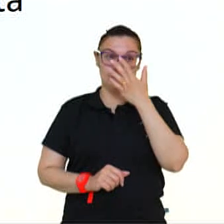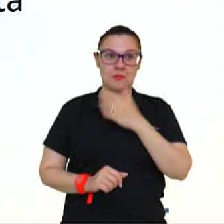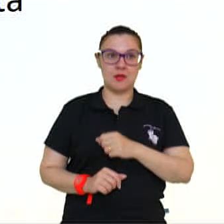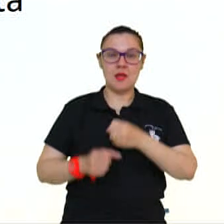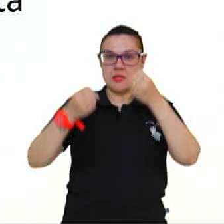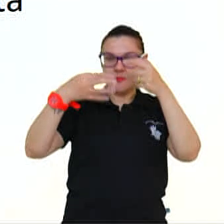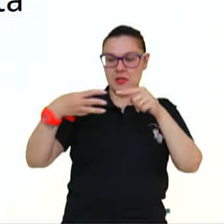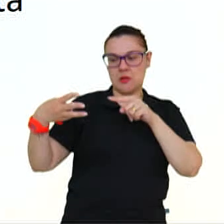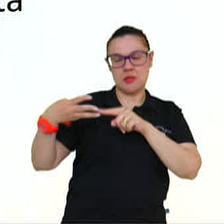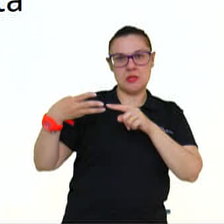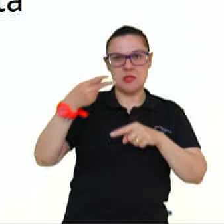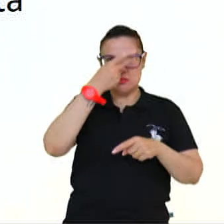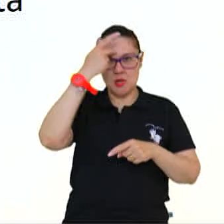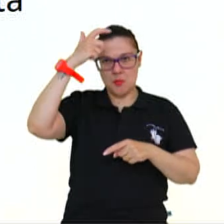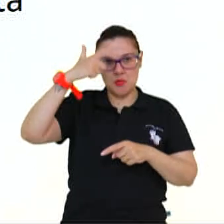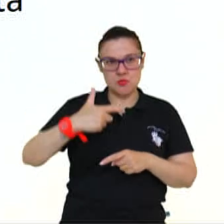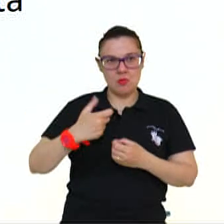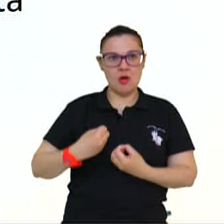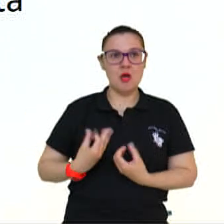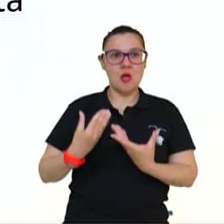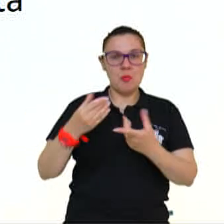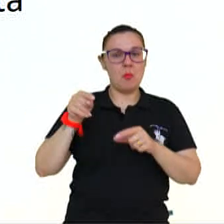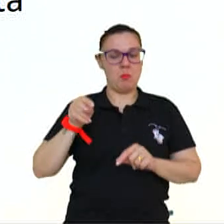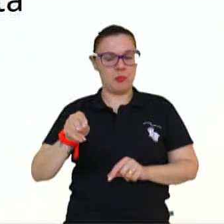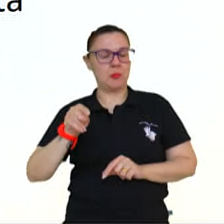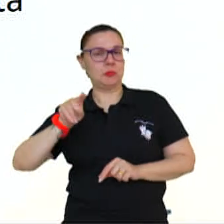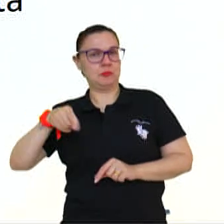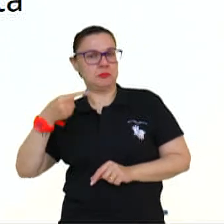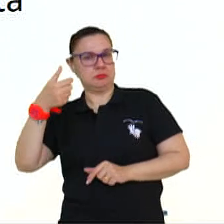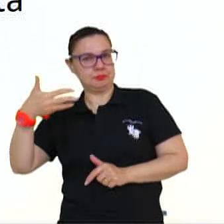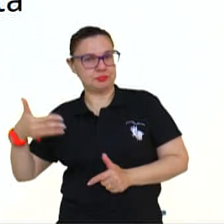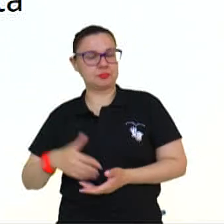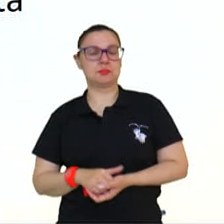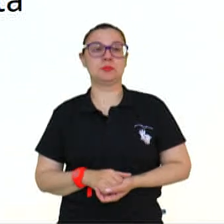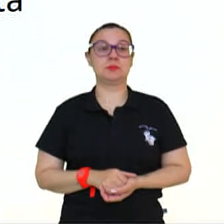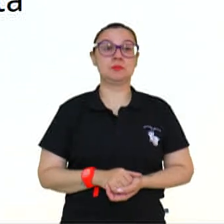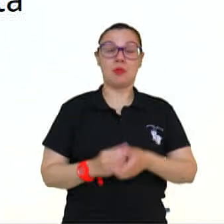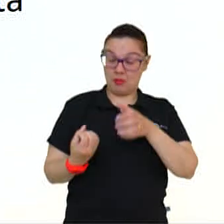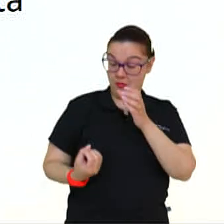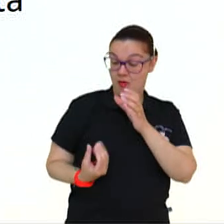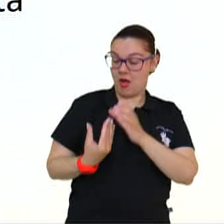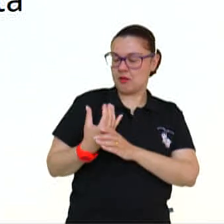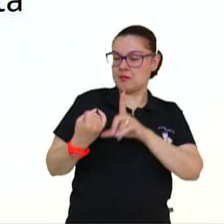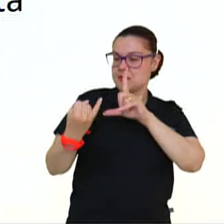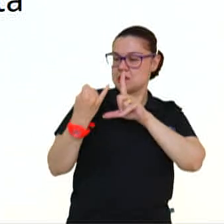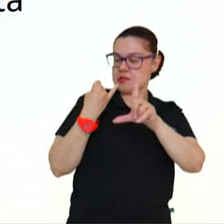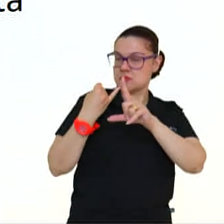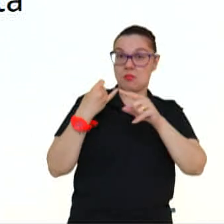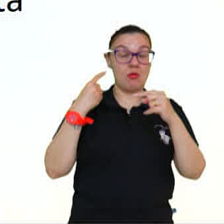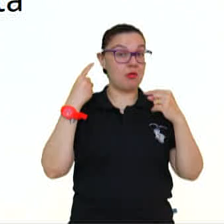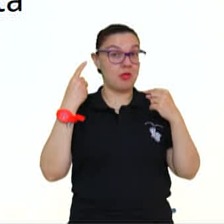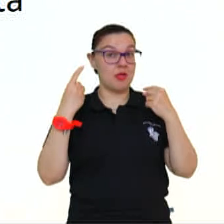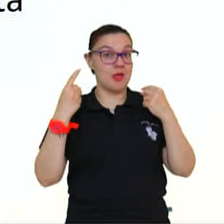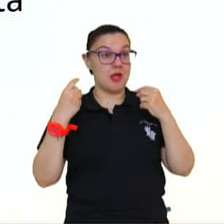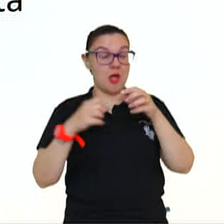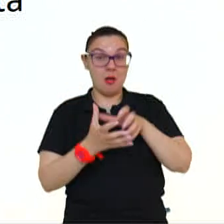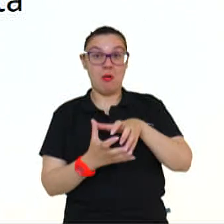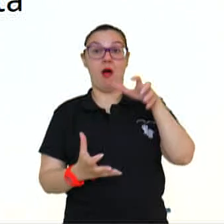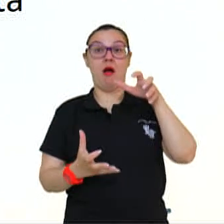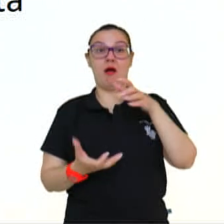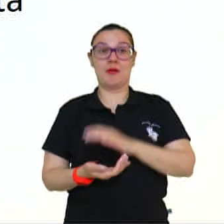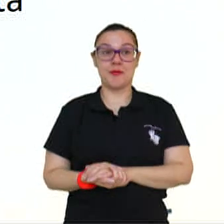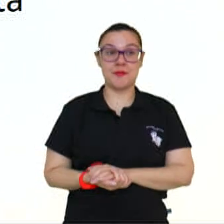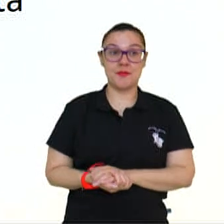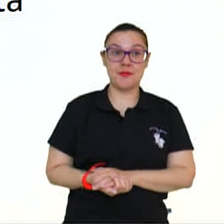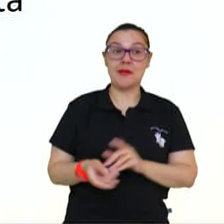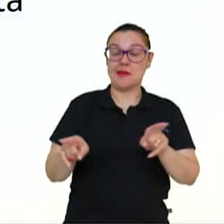terceira pessoa e o uso expressivo da pontuação. Letra B. A criação de imagens hiperbólicas, vimos que é hipérbole,